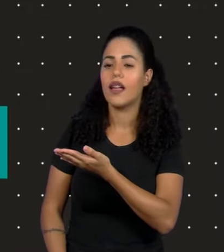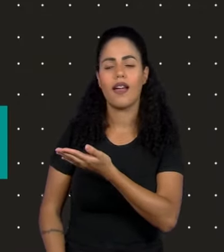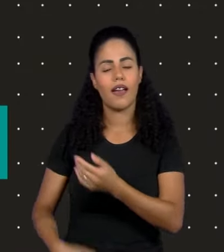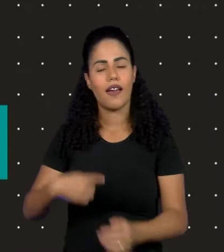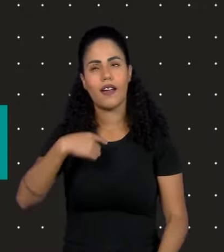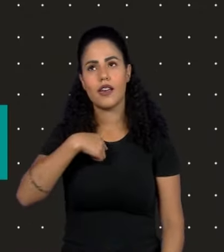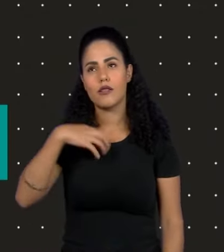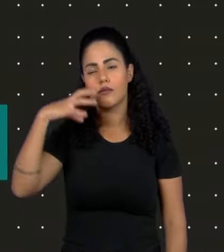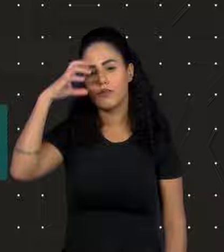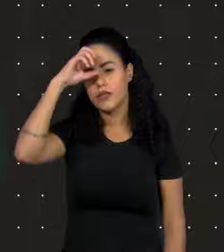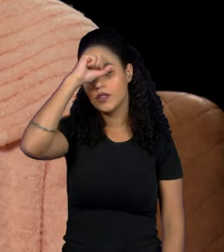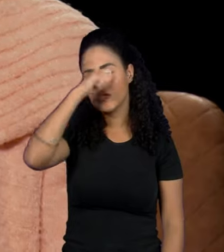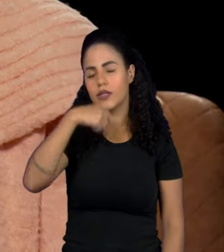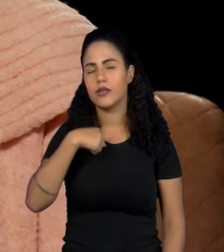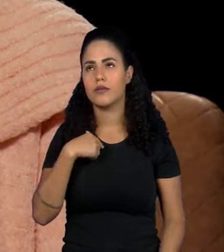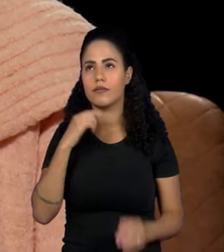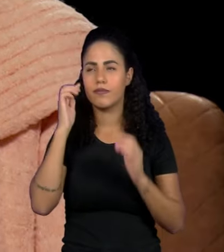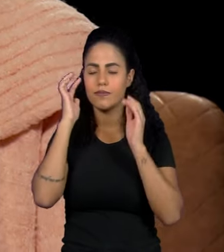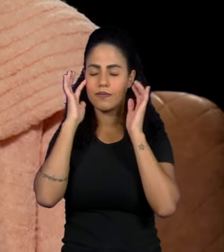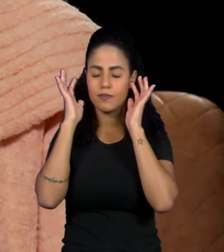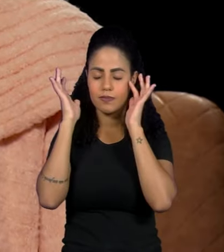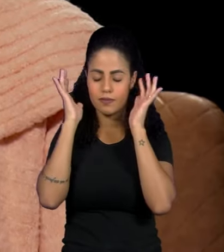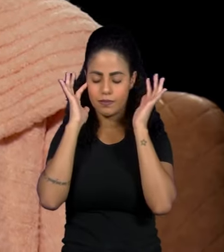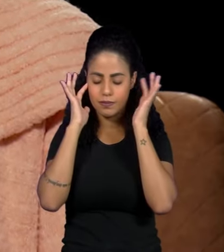Eu quero muito pensar